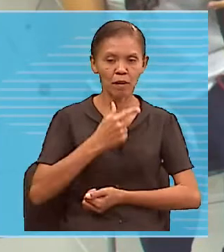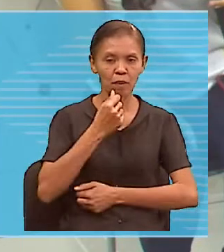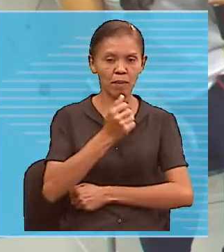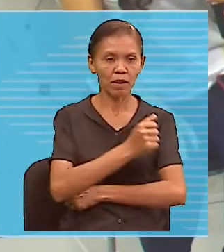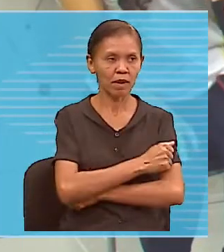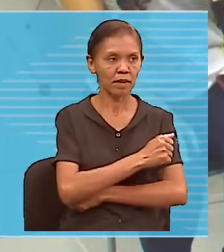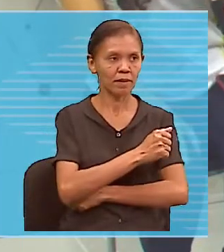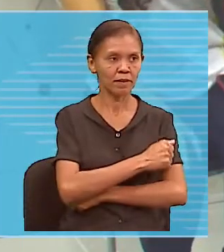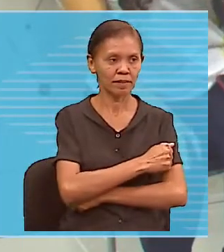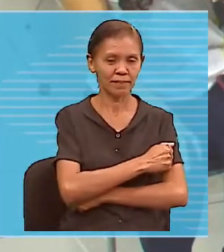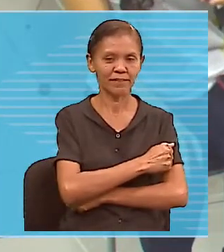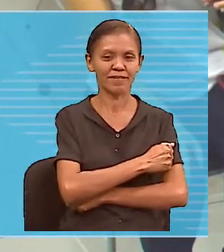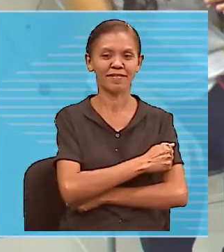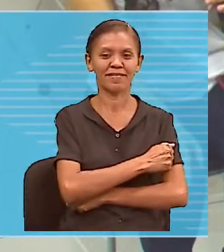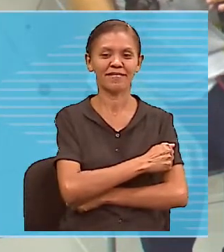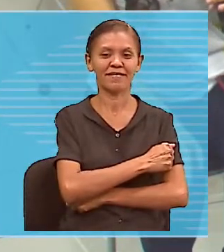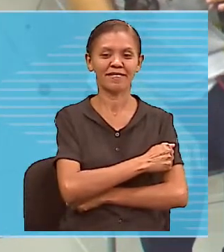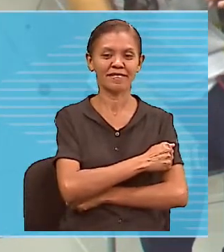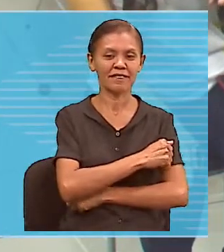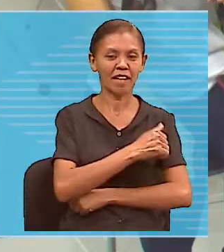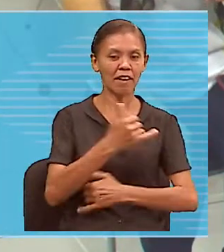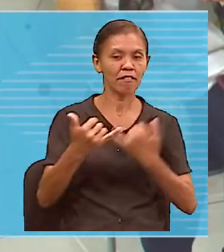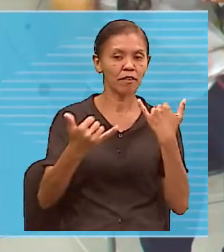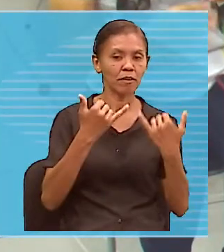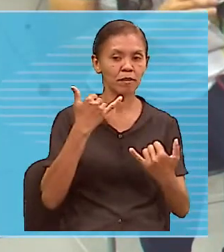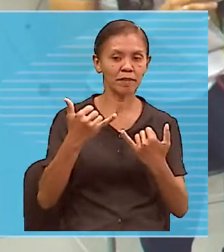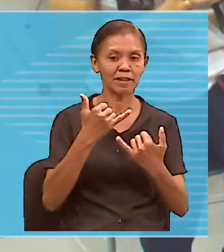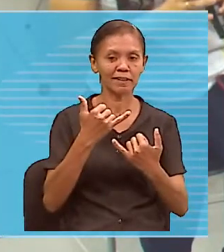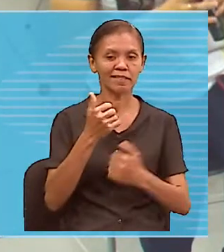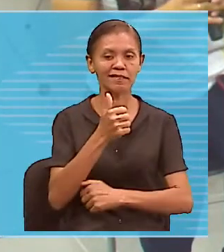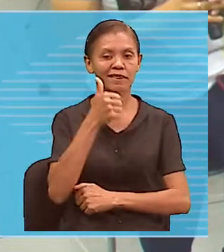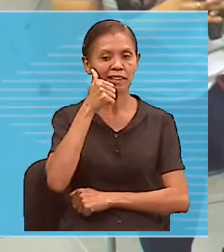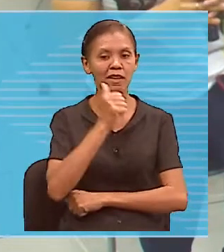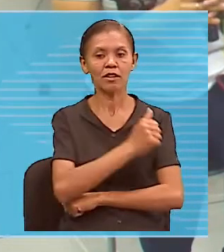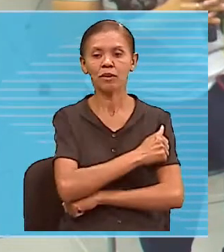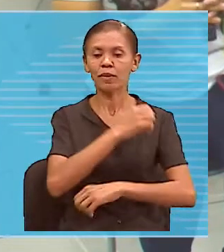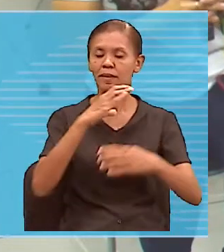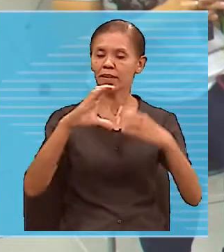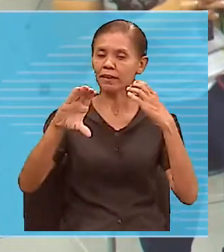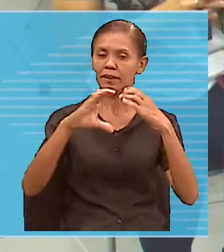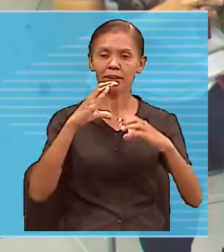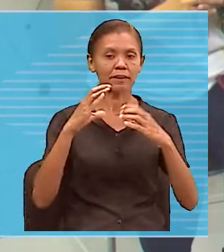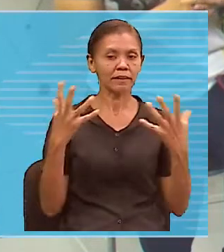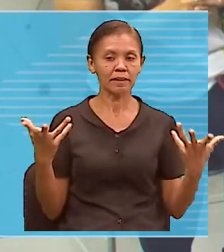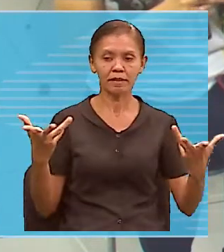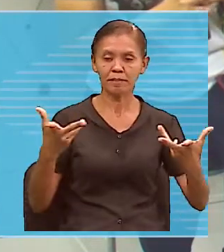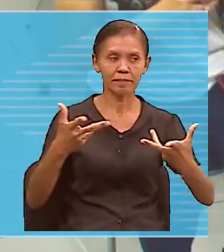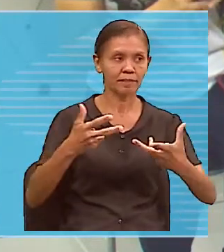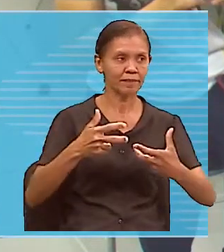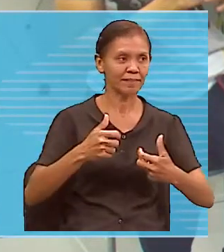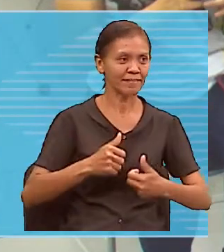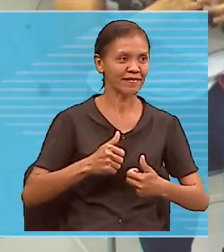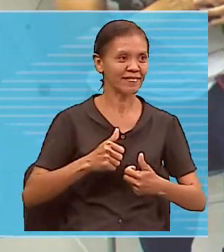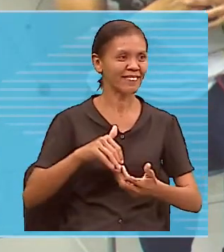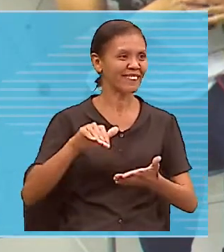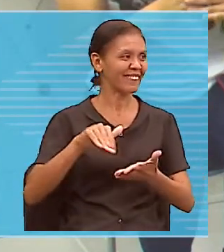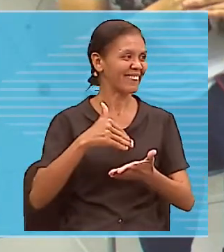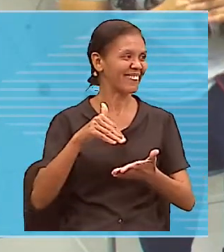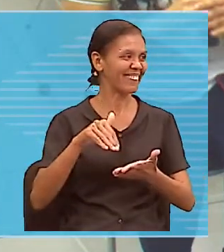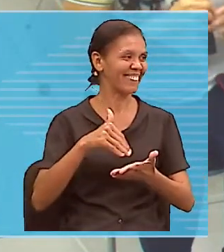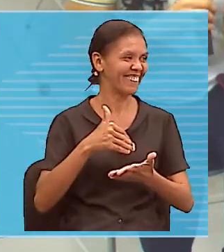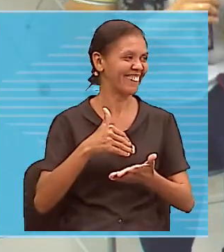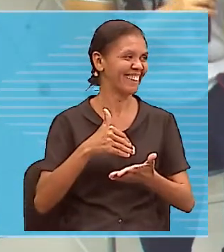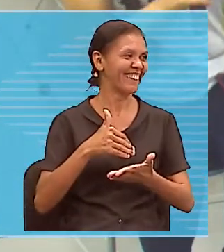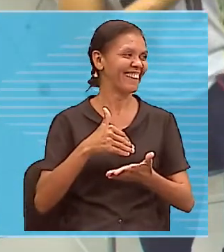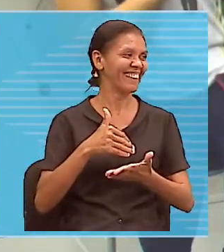diz que você canta muito, teve também um comentário dizendo que você poderia inclusive viver da música, porque